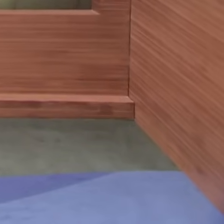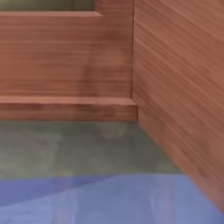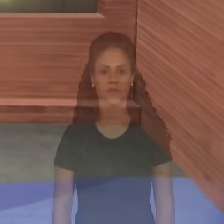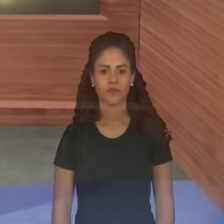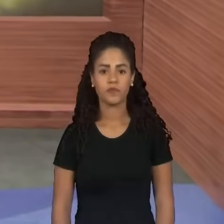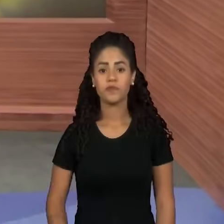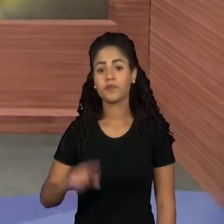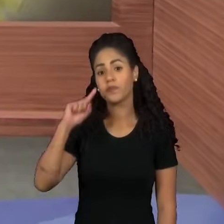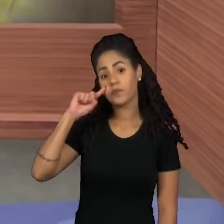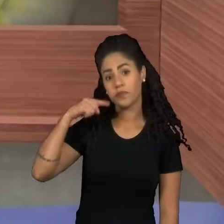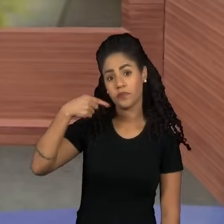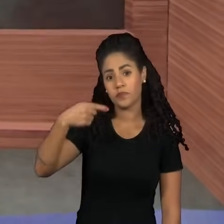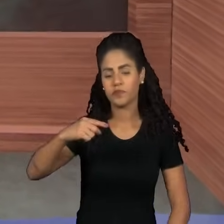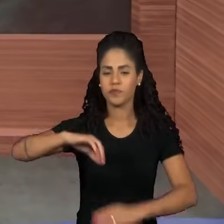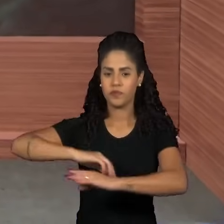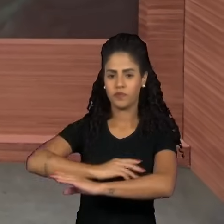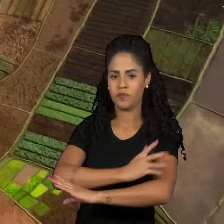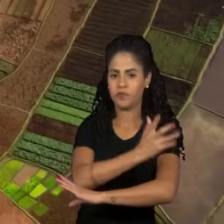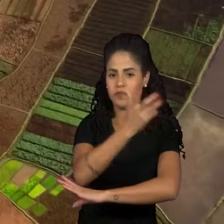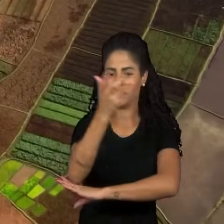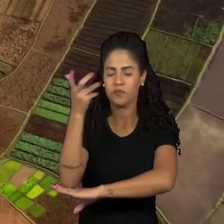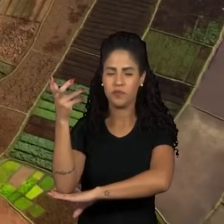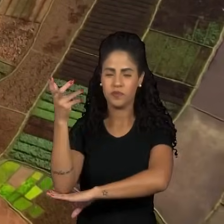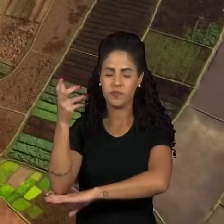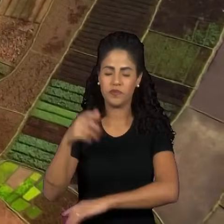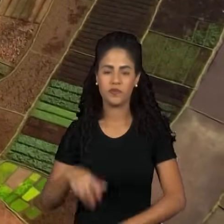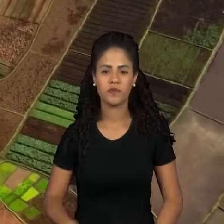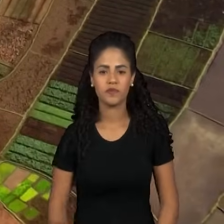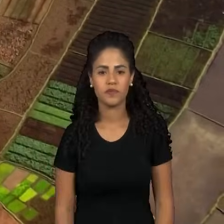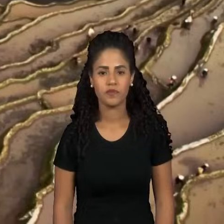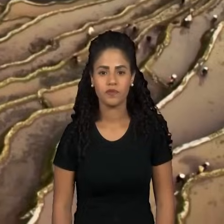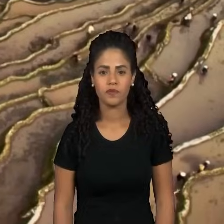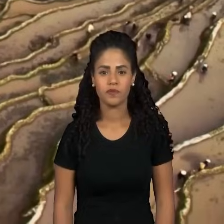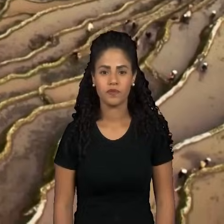Veja a seguir aqui no Repórter Eco.